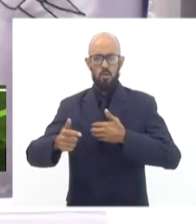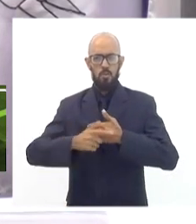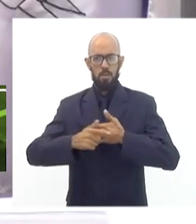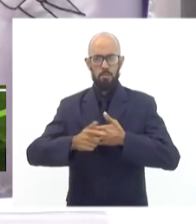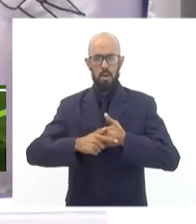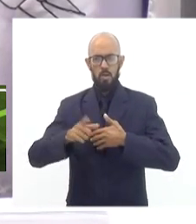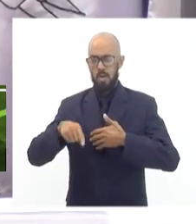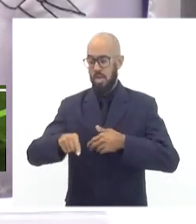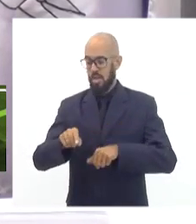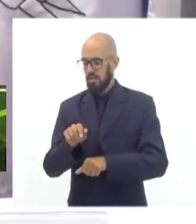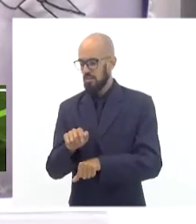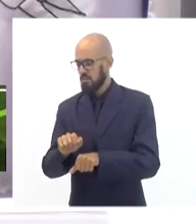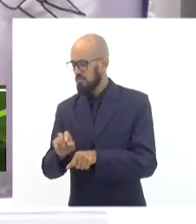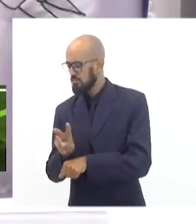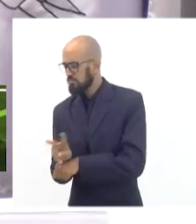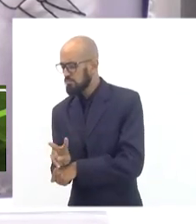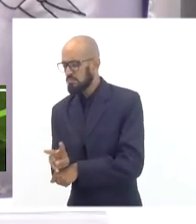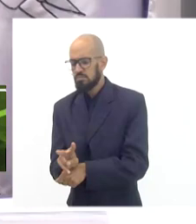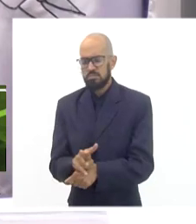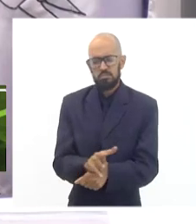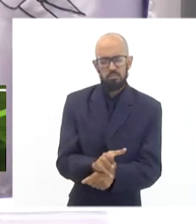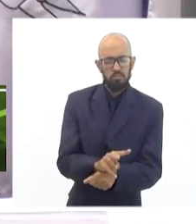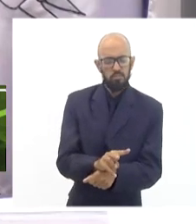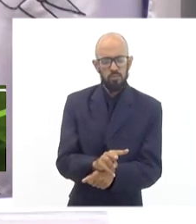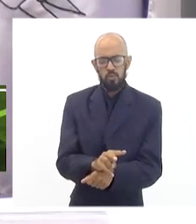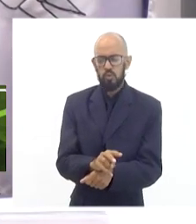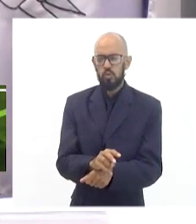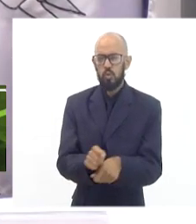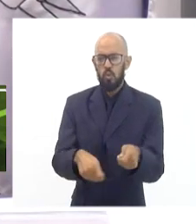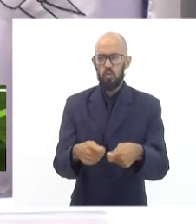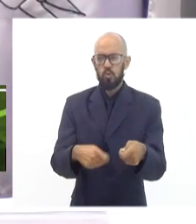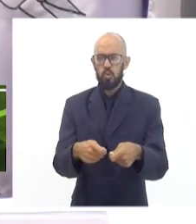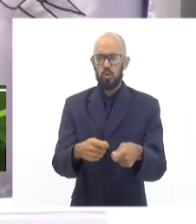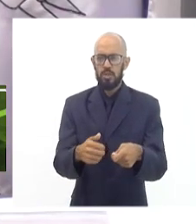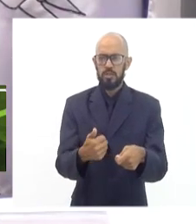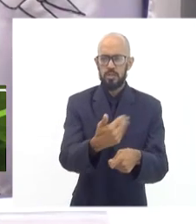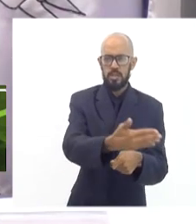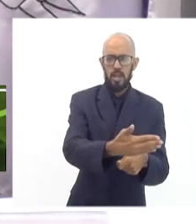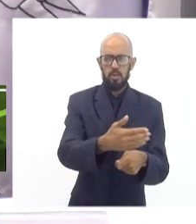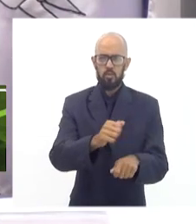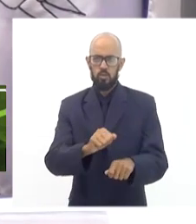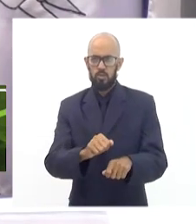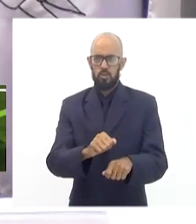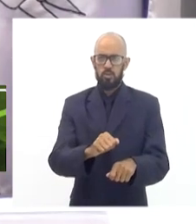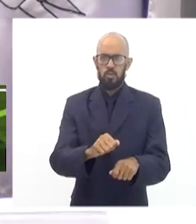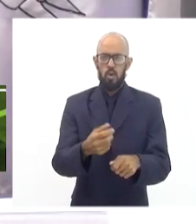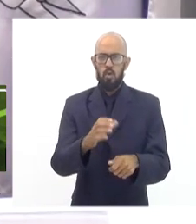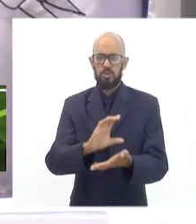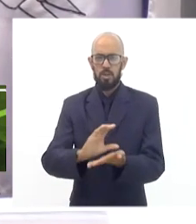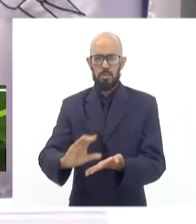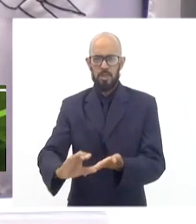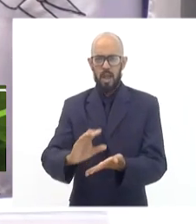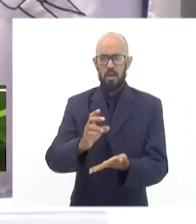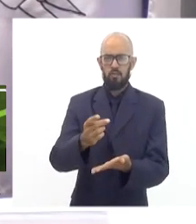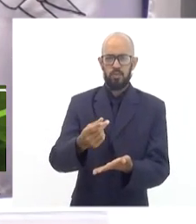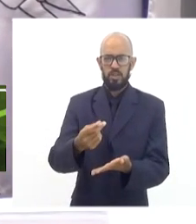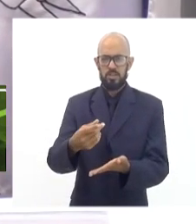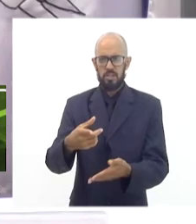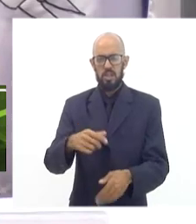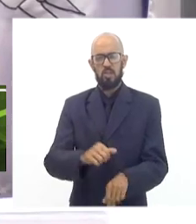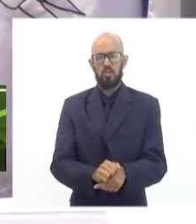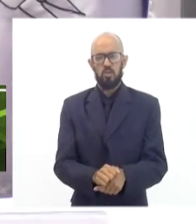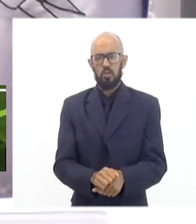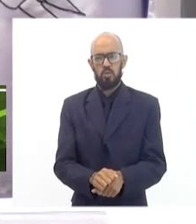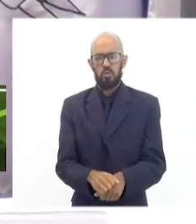função do controle externo é a fiscalização é seja fiscalização orçamentária financeira a